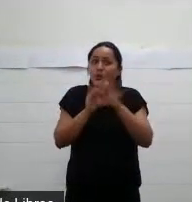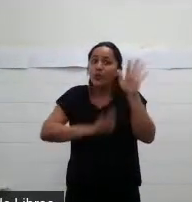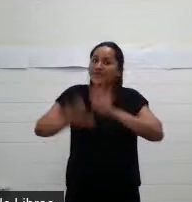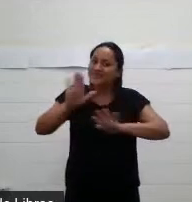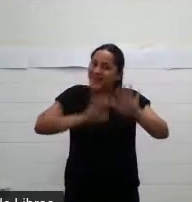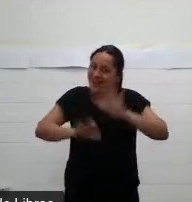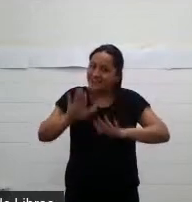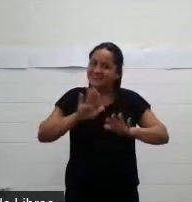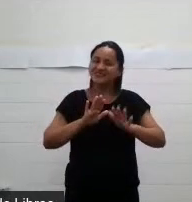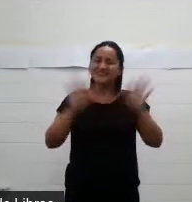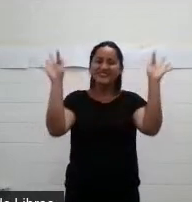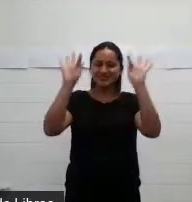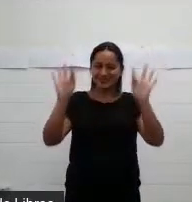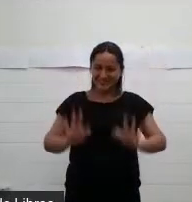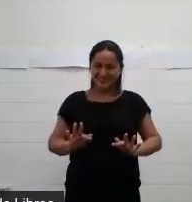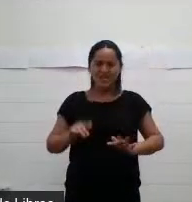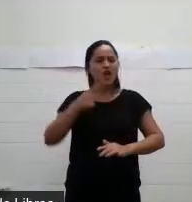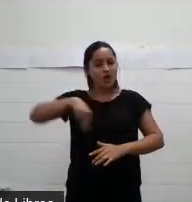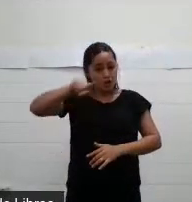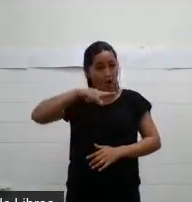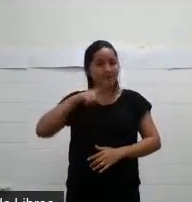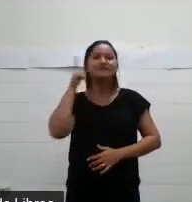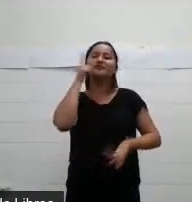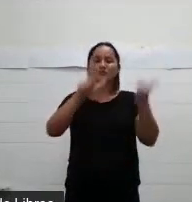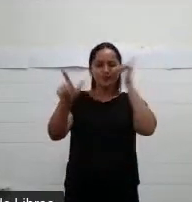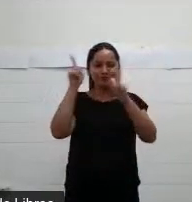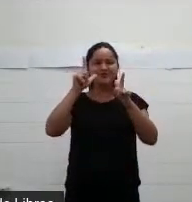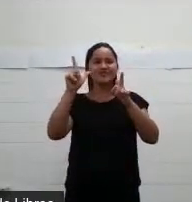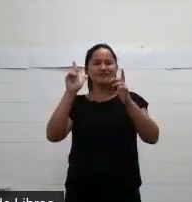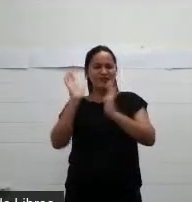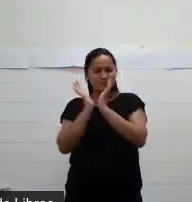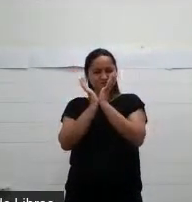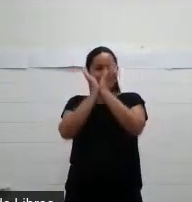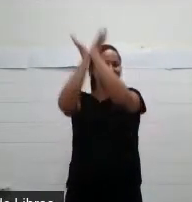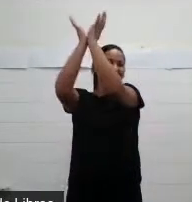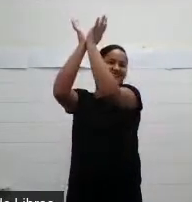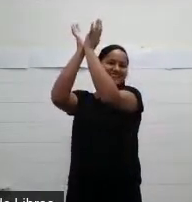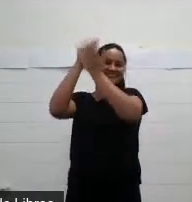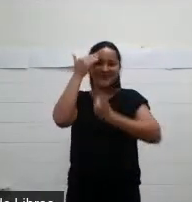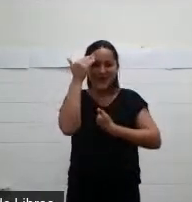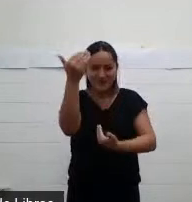dos pesares, nós vamos conseguir, nós vamos vencer. Muito obrigada.